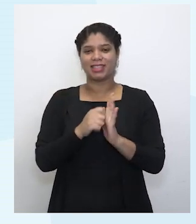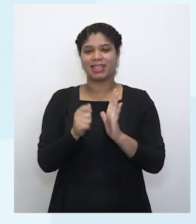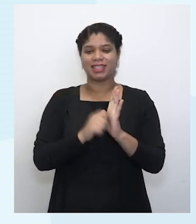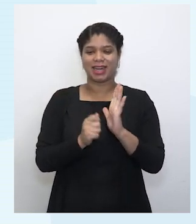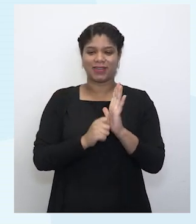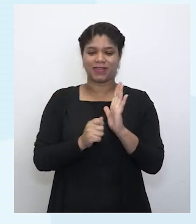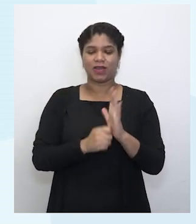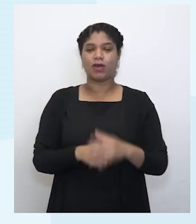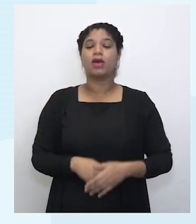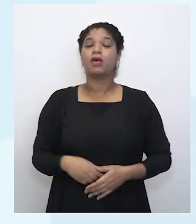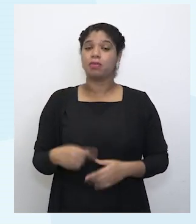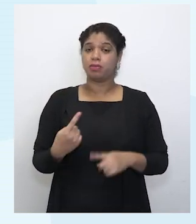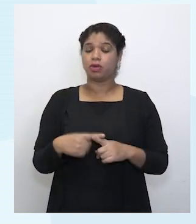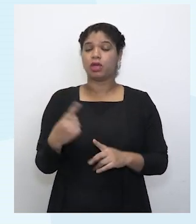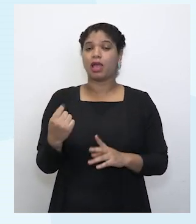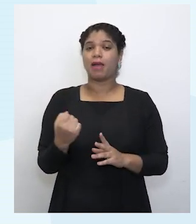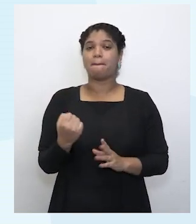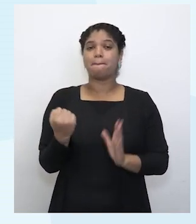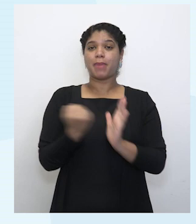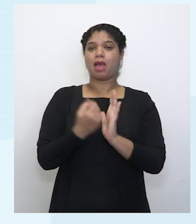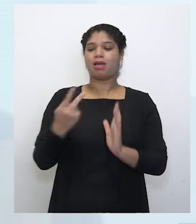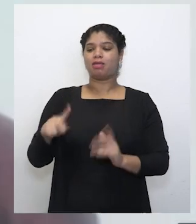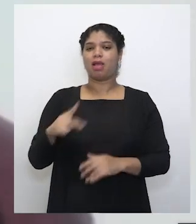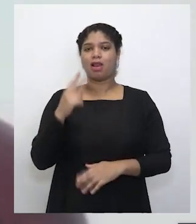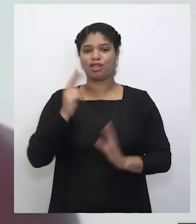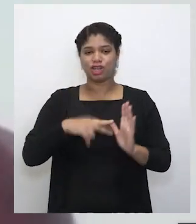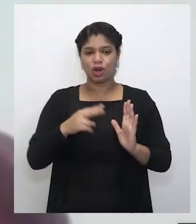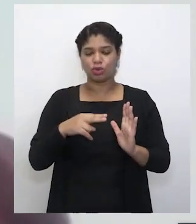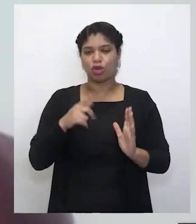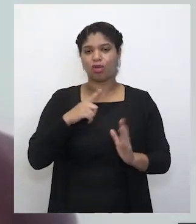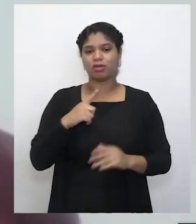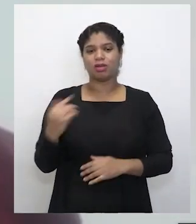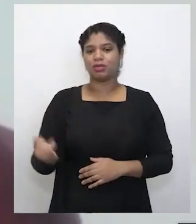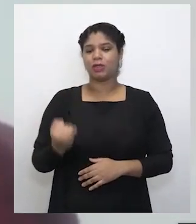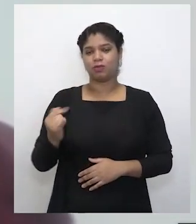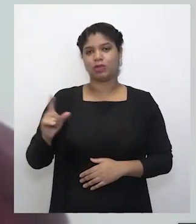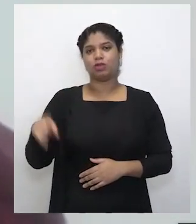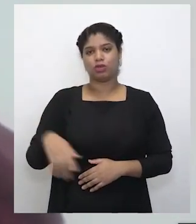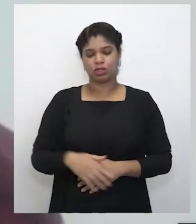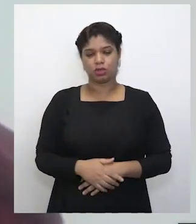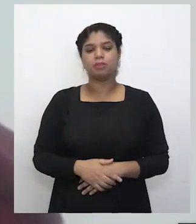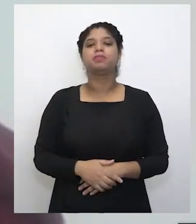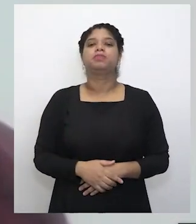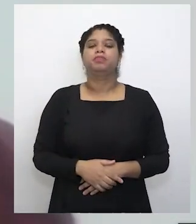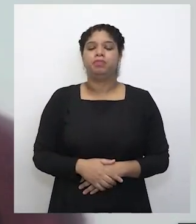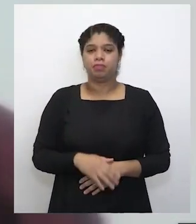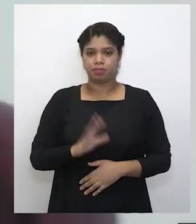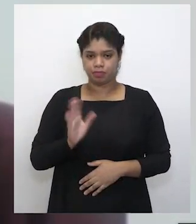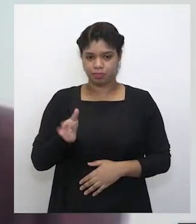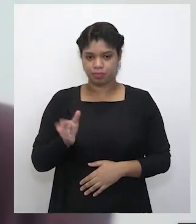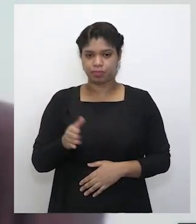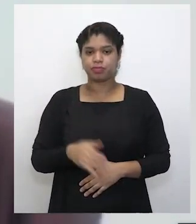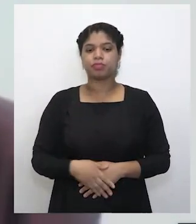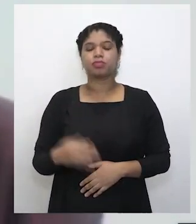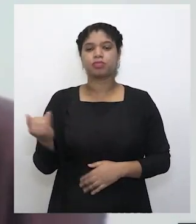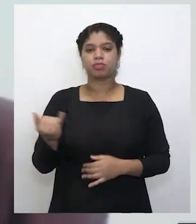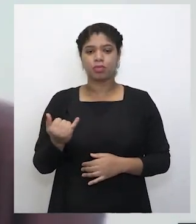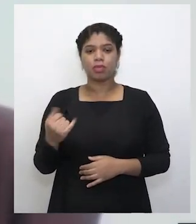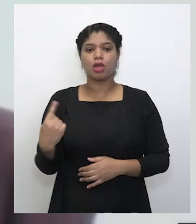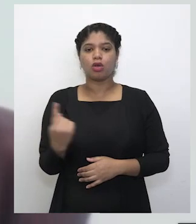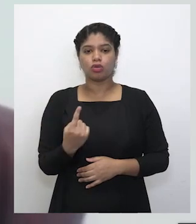né? A sua marca de leitura é muito importante, que também foi mencionado aí para